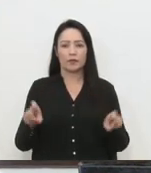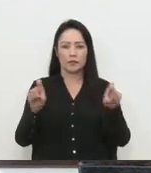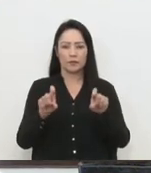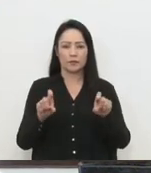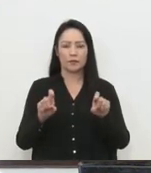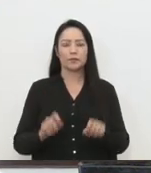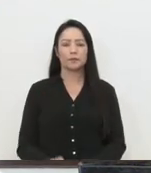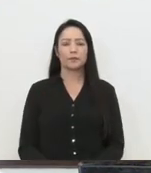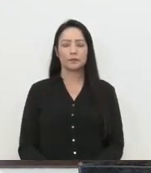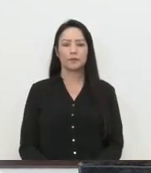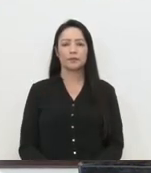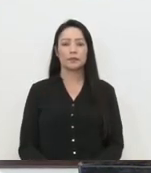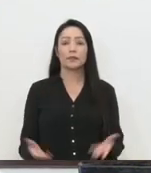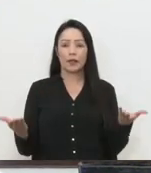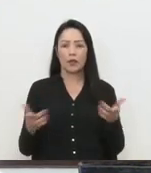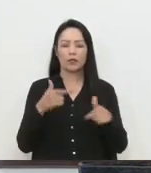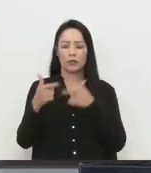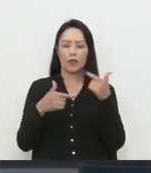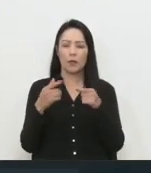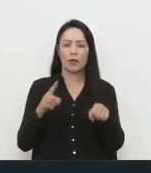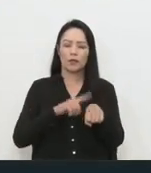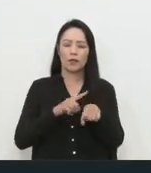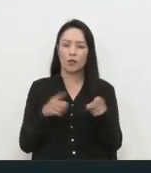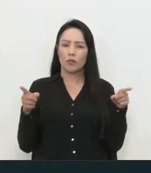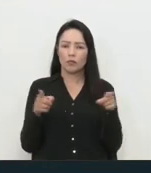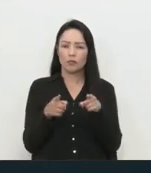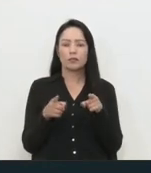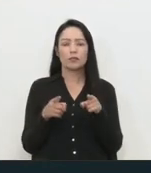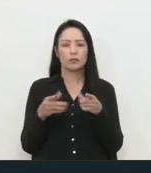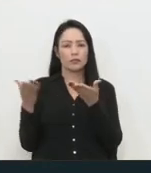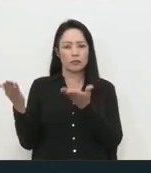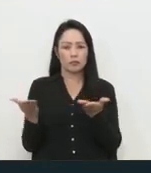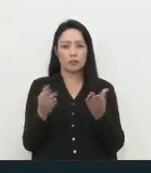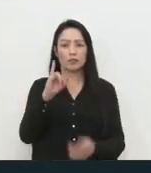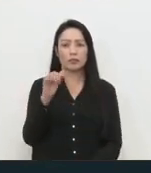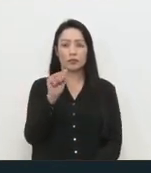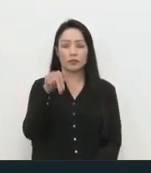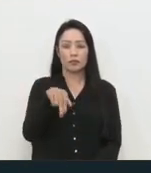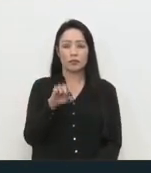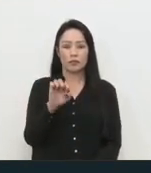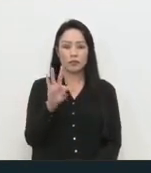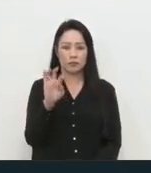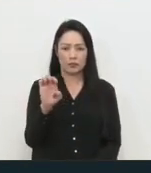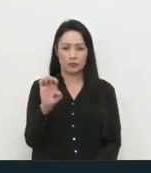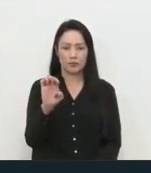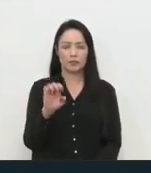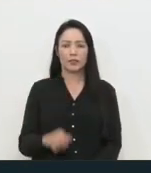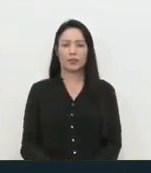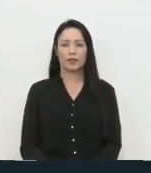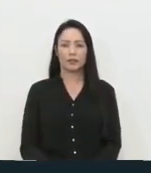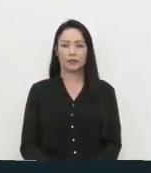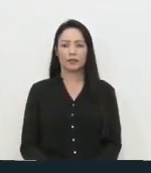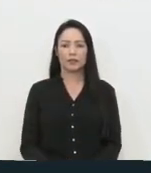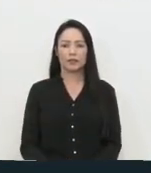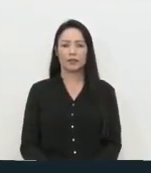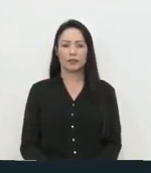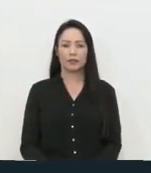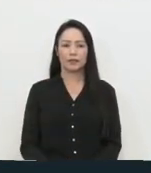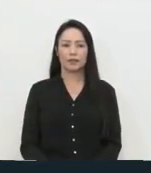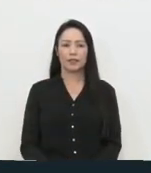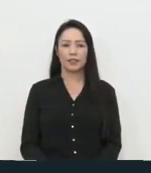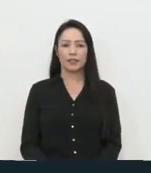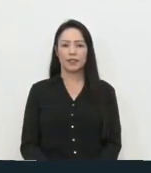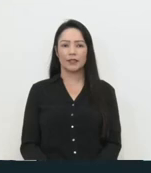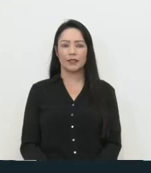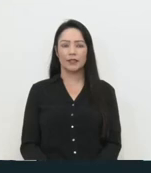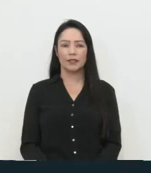passemos ao pequeno expediente com a palavra vereadora Janete Rocha Pietá sempre pontual